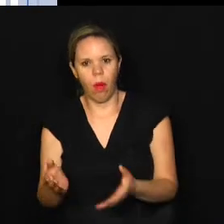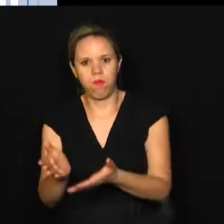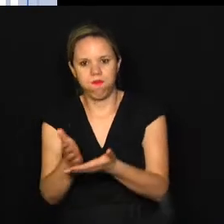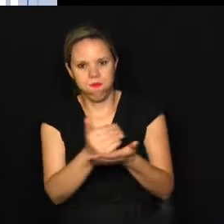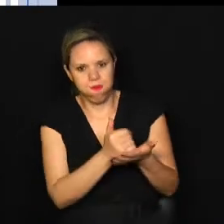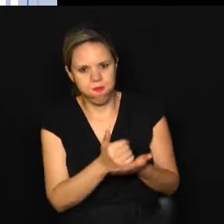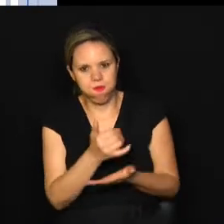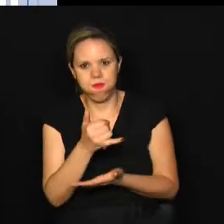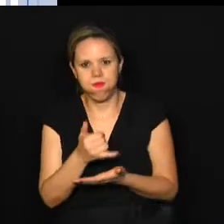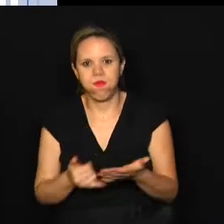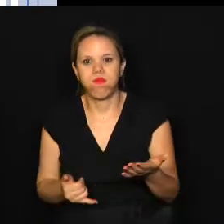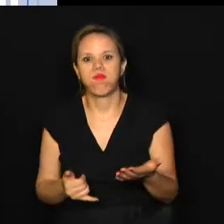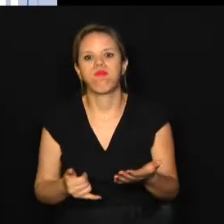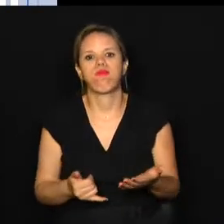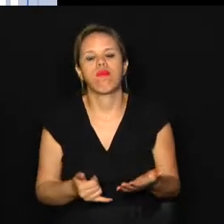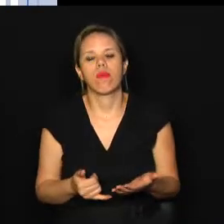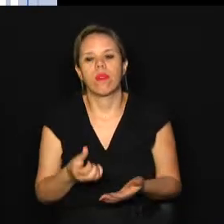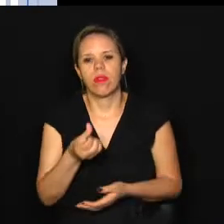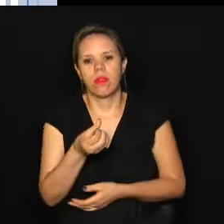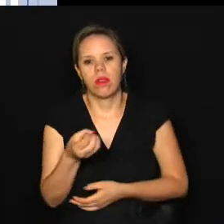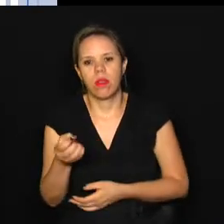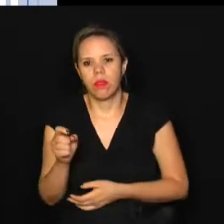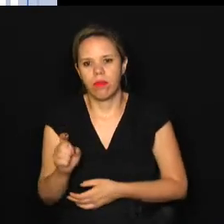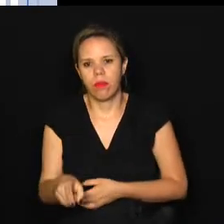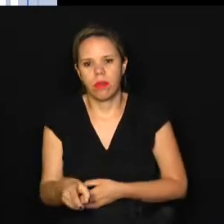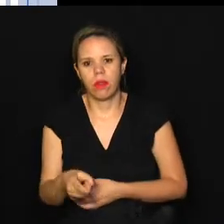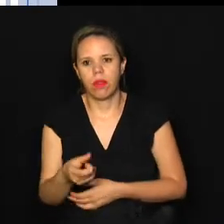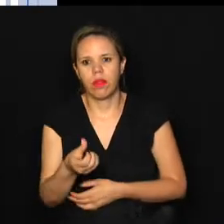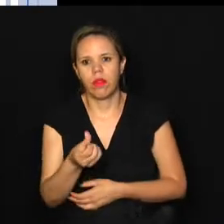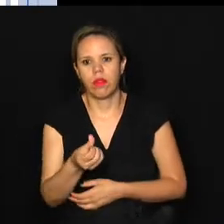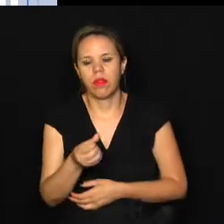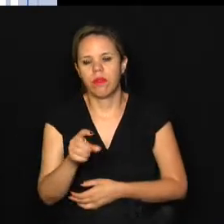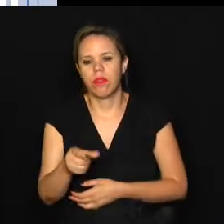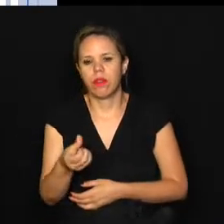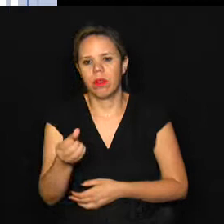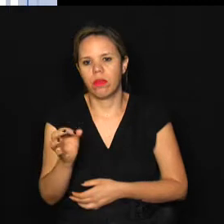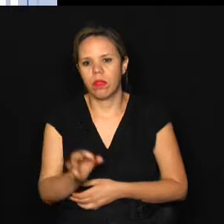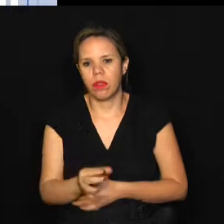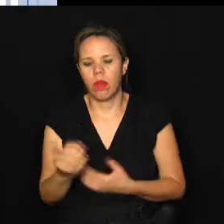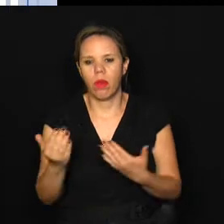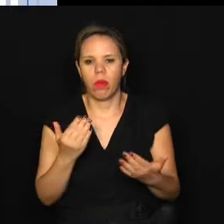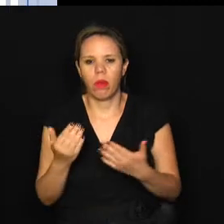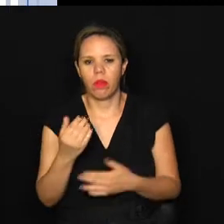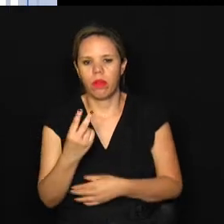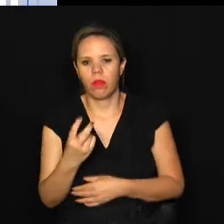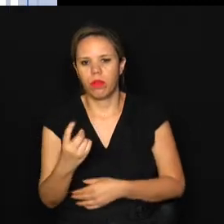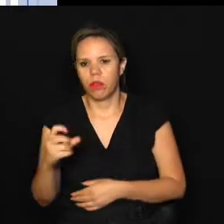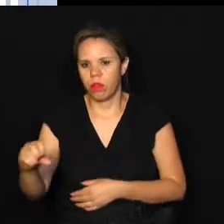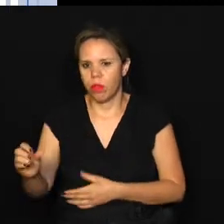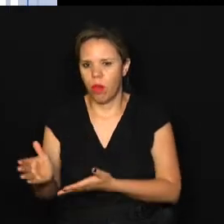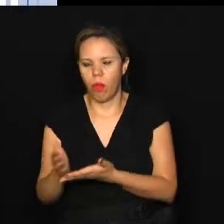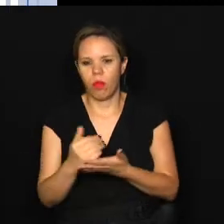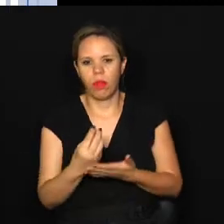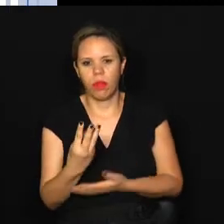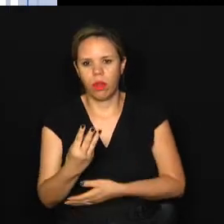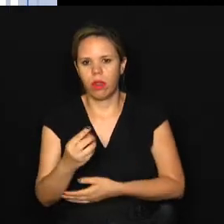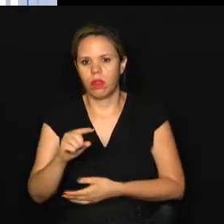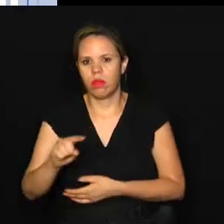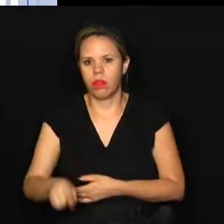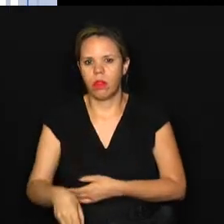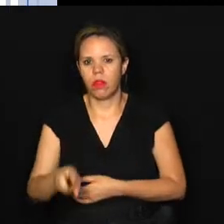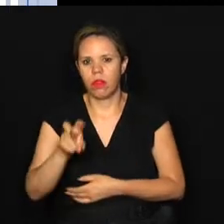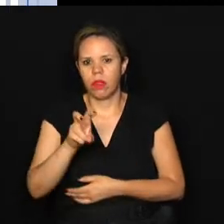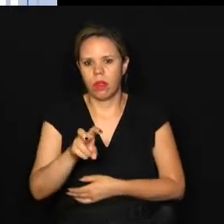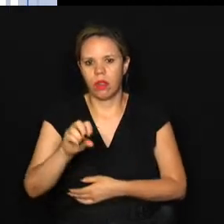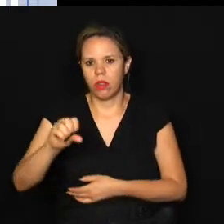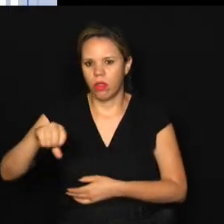bilhões e 600 mil, uma variação de 6,6% comparado a 2019, quando tinham sido arrecadados 3.509